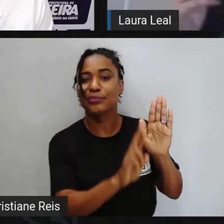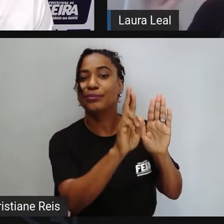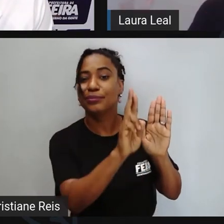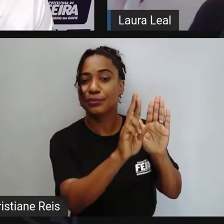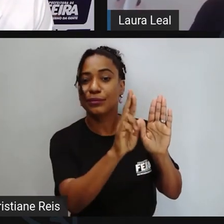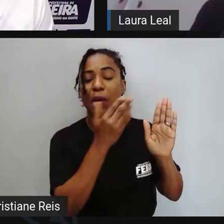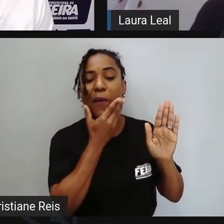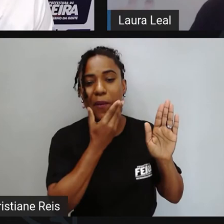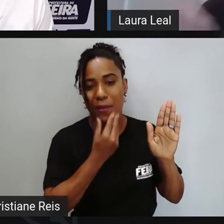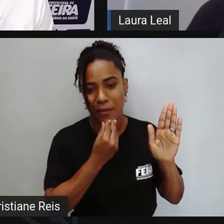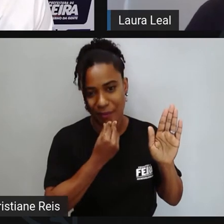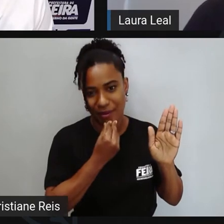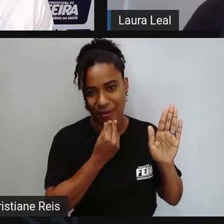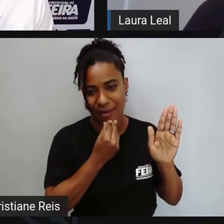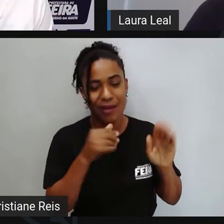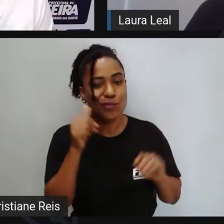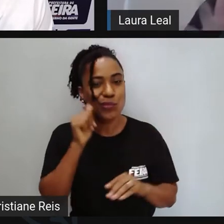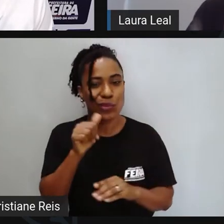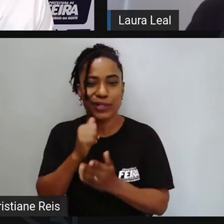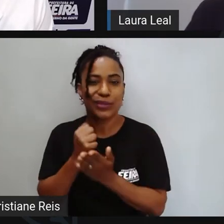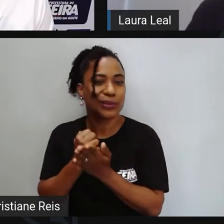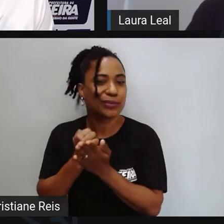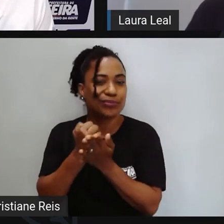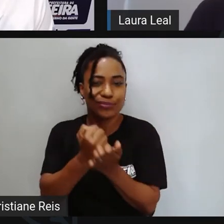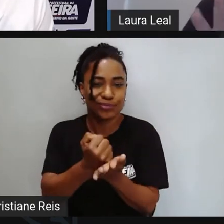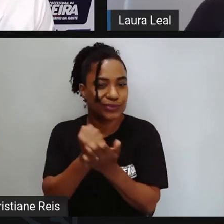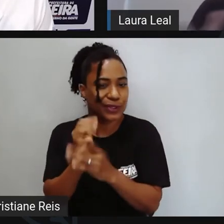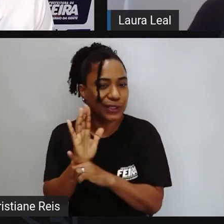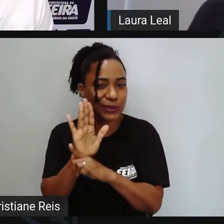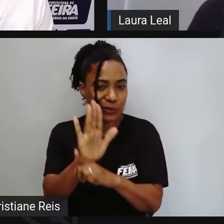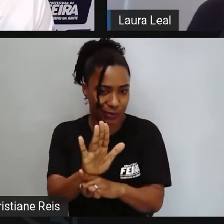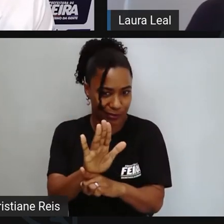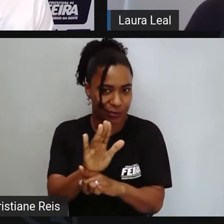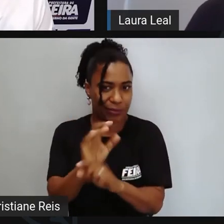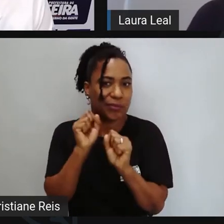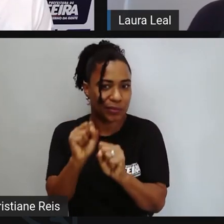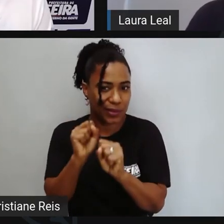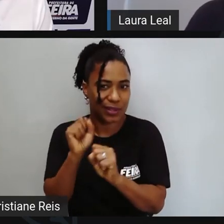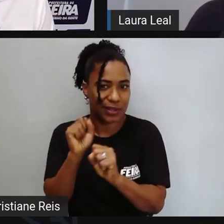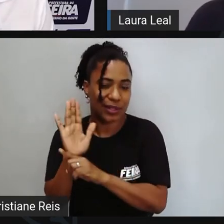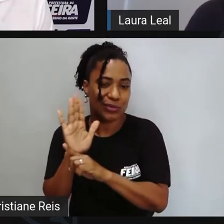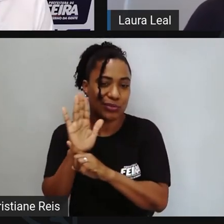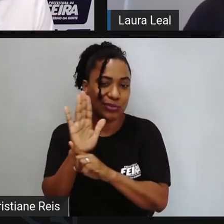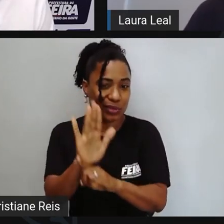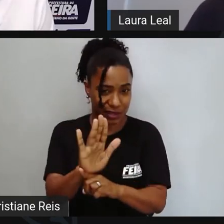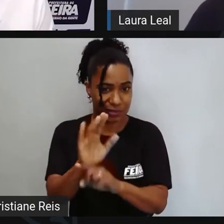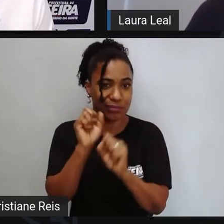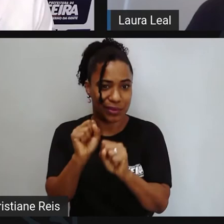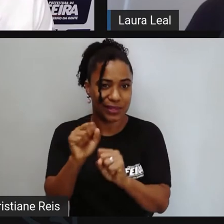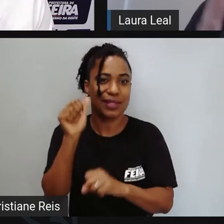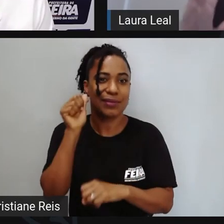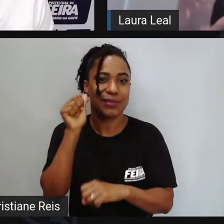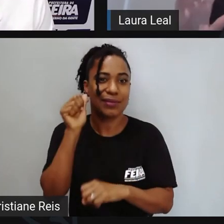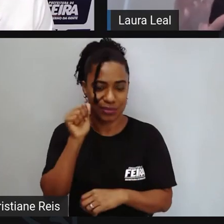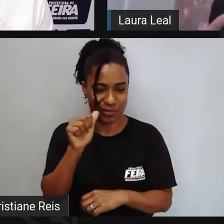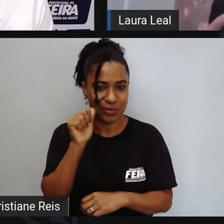como ajudante de laboratório, né? Porque ajudante pode, ajudante é uma profissão feminina, né?